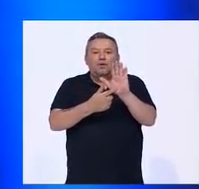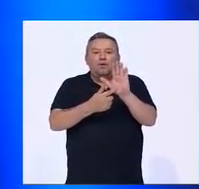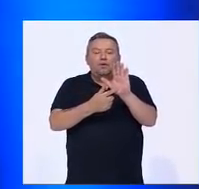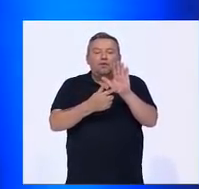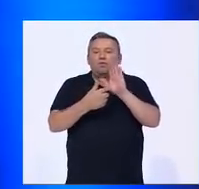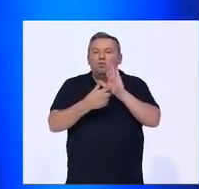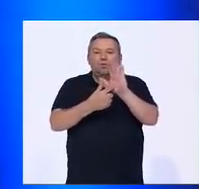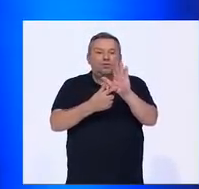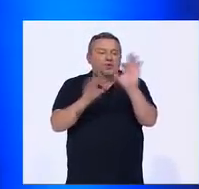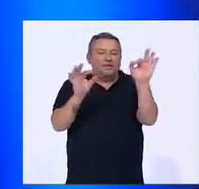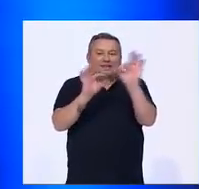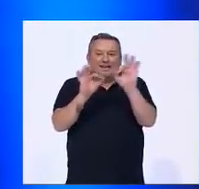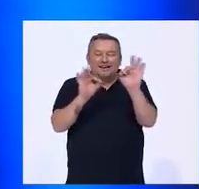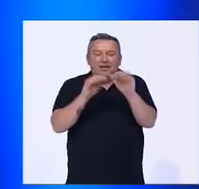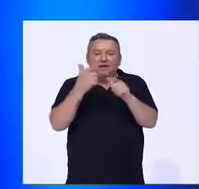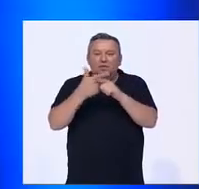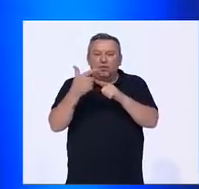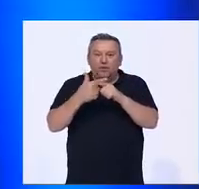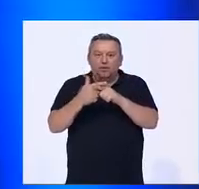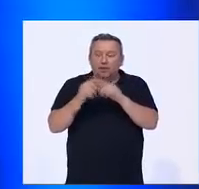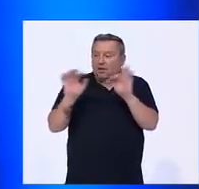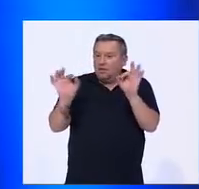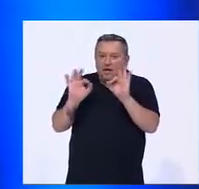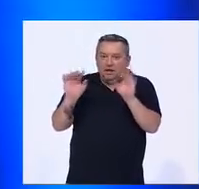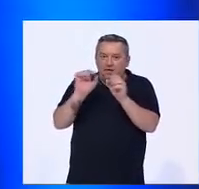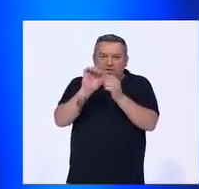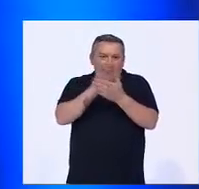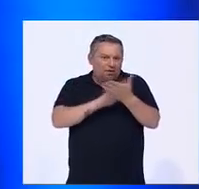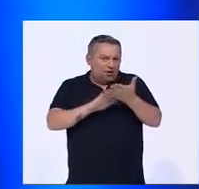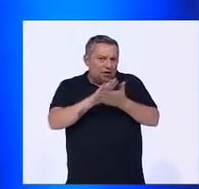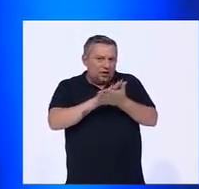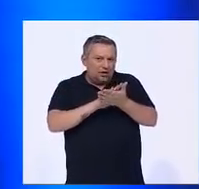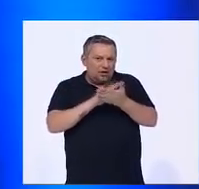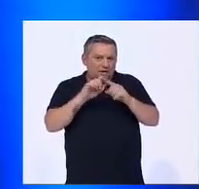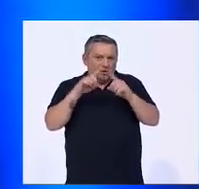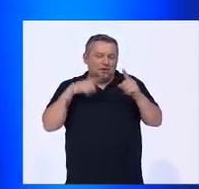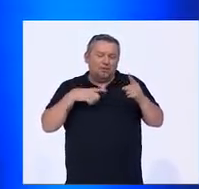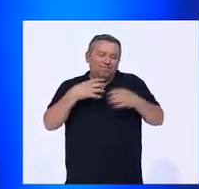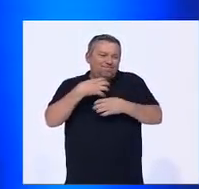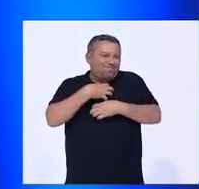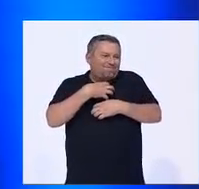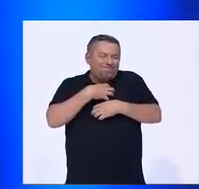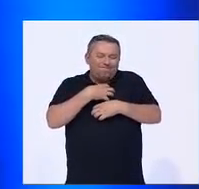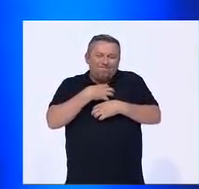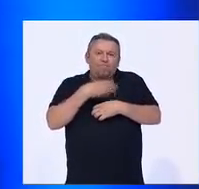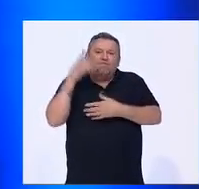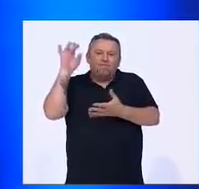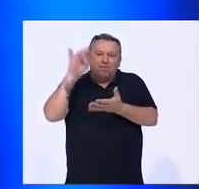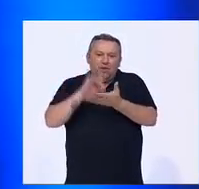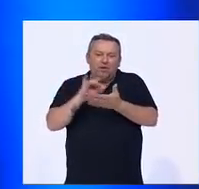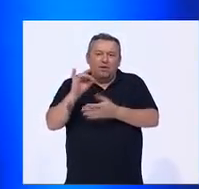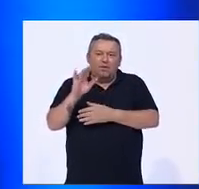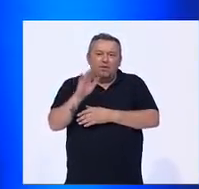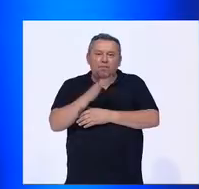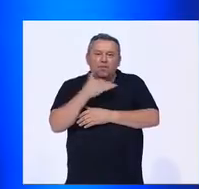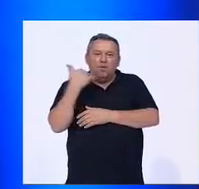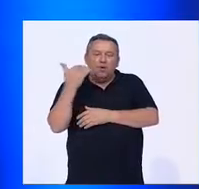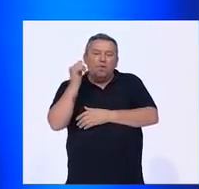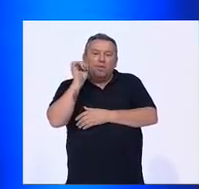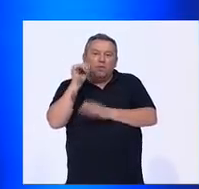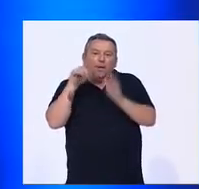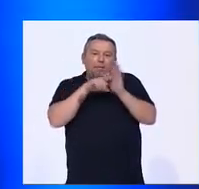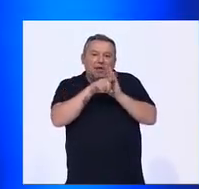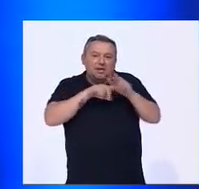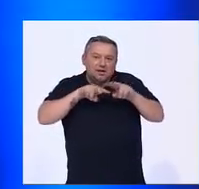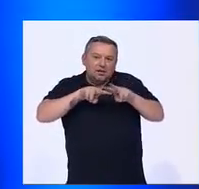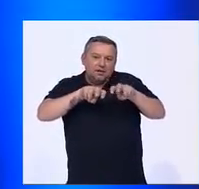nem no acidente Mariana, nem isso fizeram. Então, eu suspeito muito o que aconteça. Morreu uma pesquisadora sueca